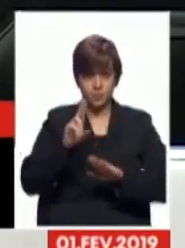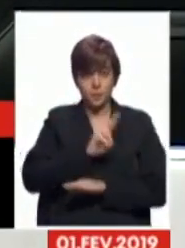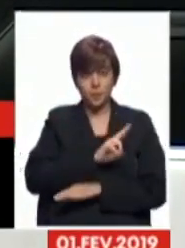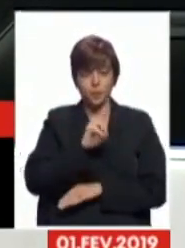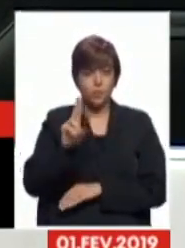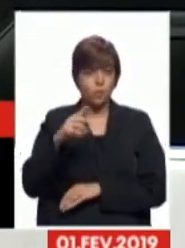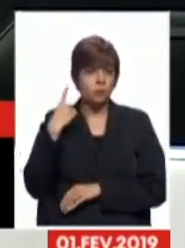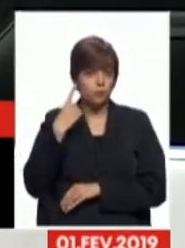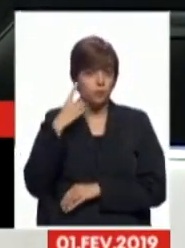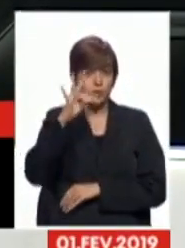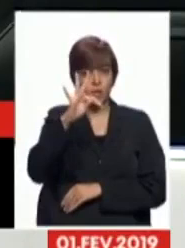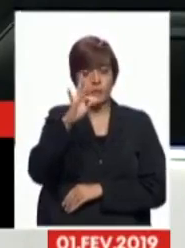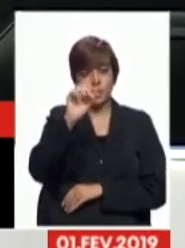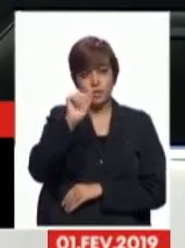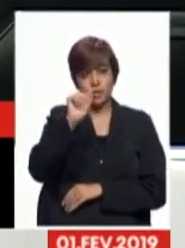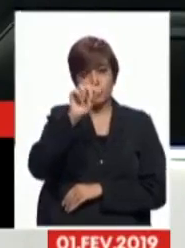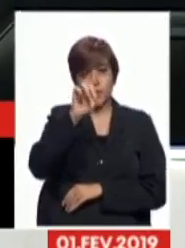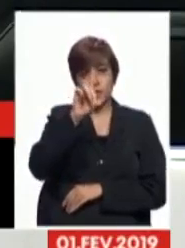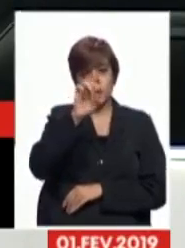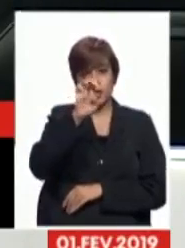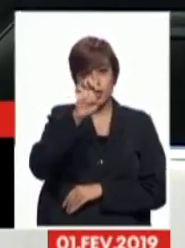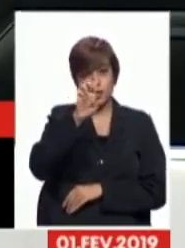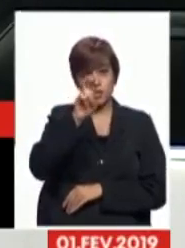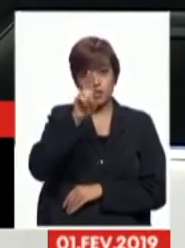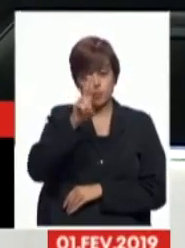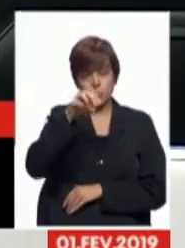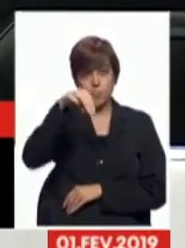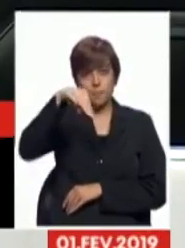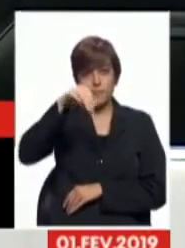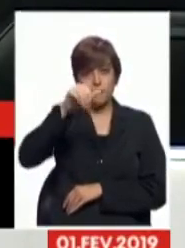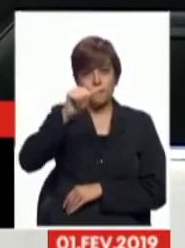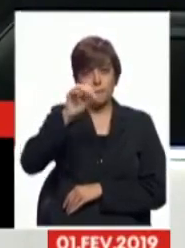deputado Tadeu Martins Leite, candidato